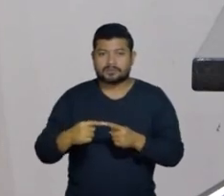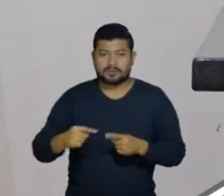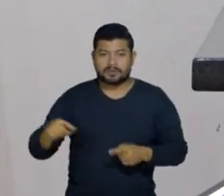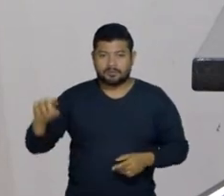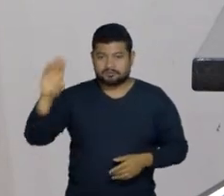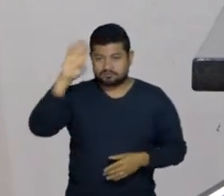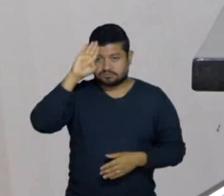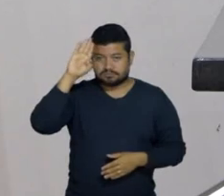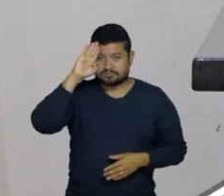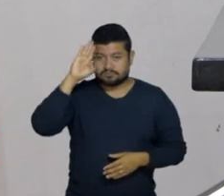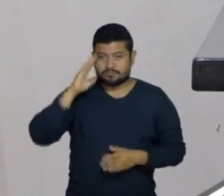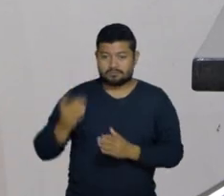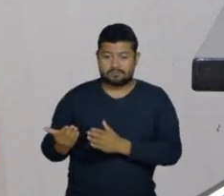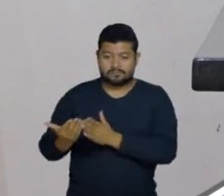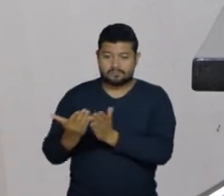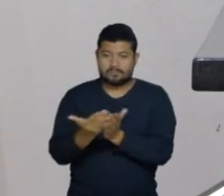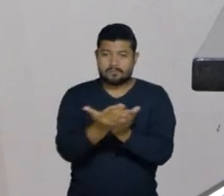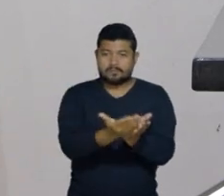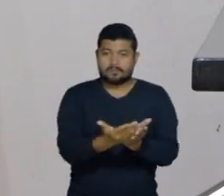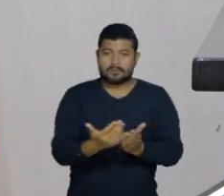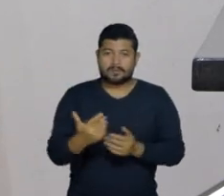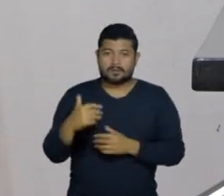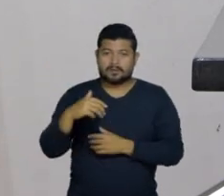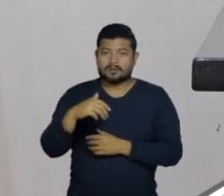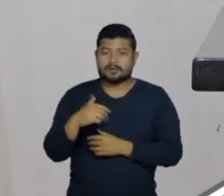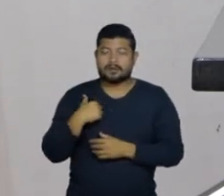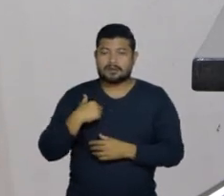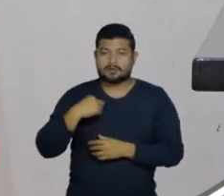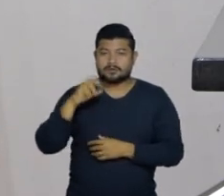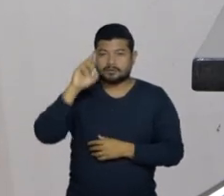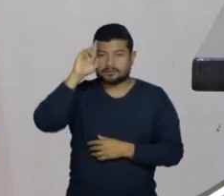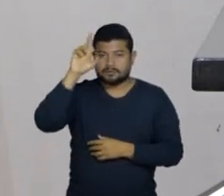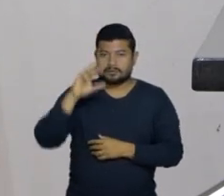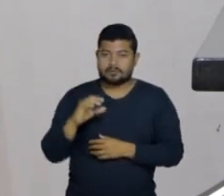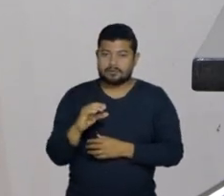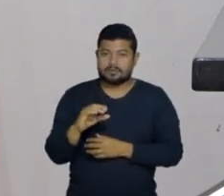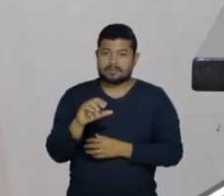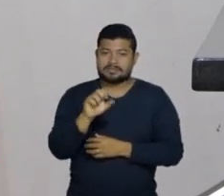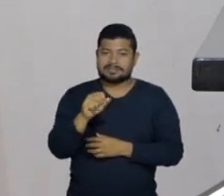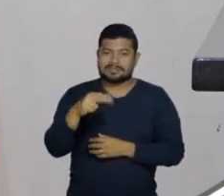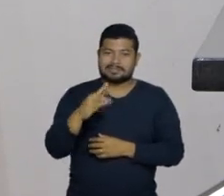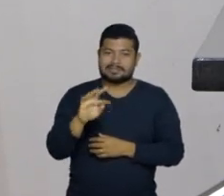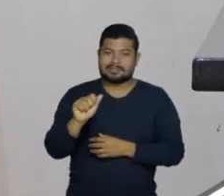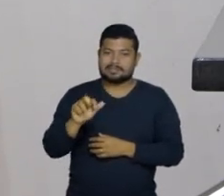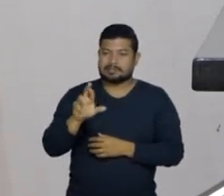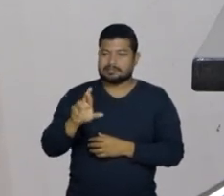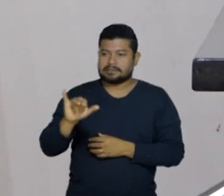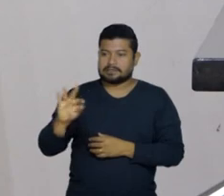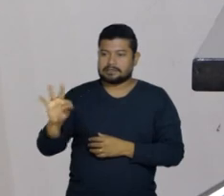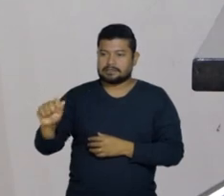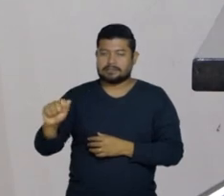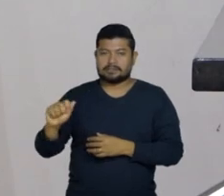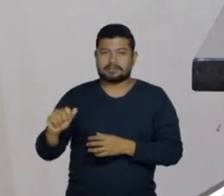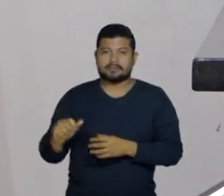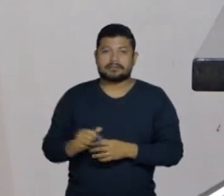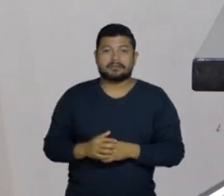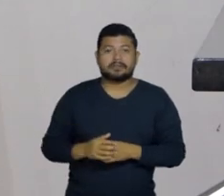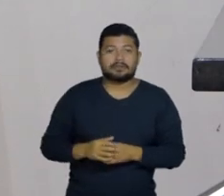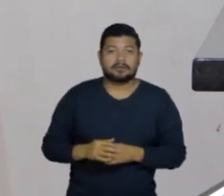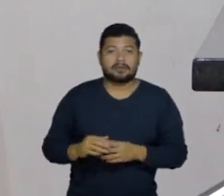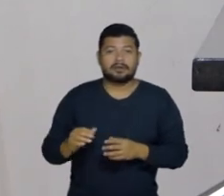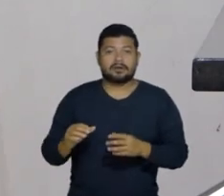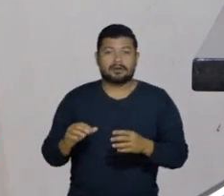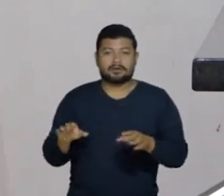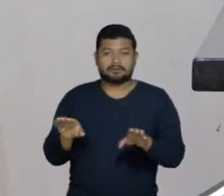Eu sou o comandante Rodrigo Santa Rita, capitão dos portos de Santa Catarina, né, instituição essa que se confunde com a história do